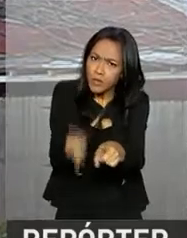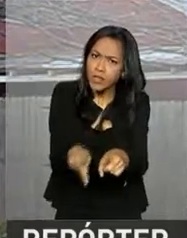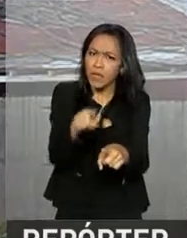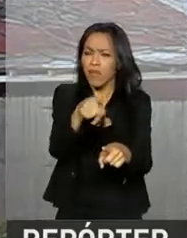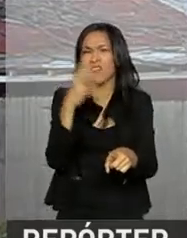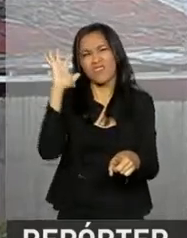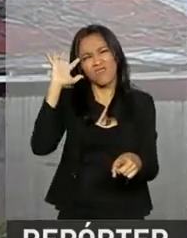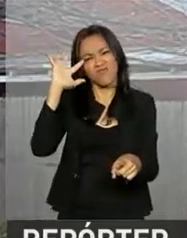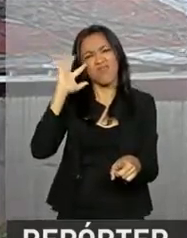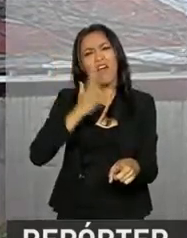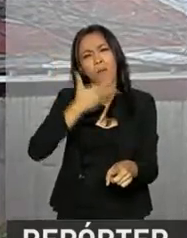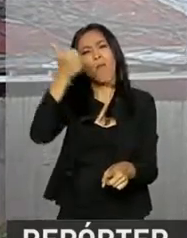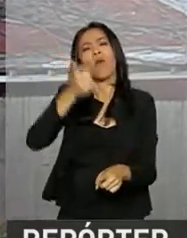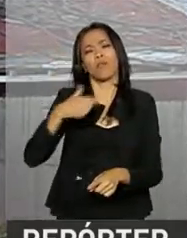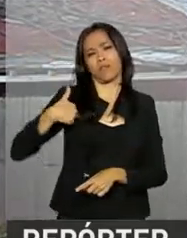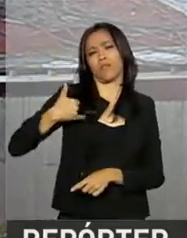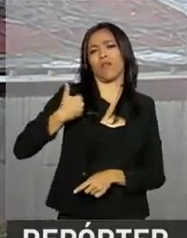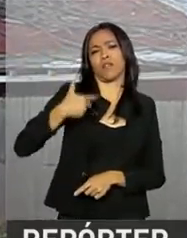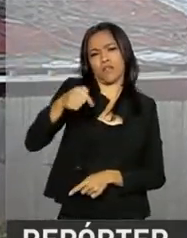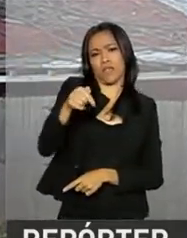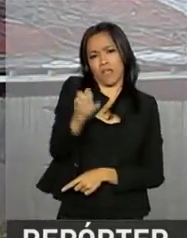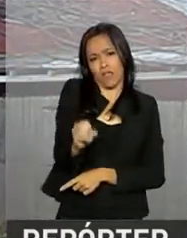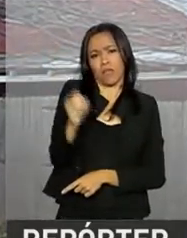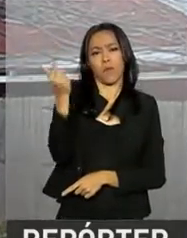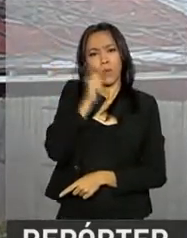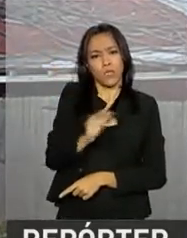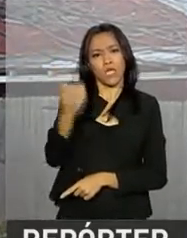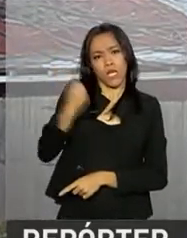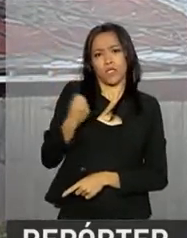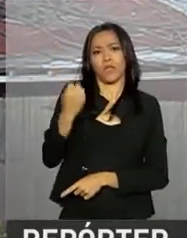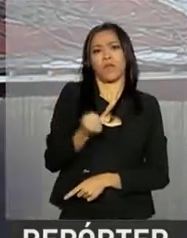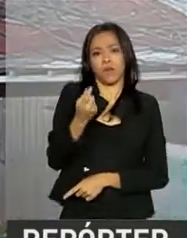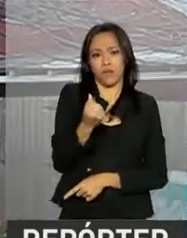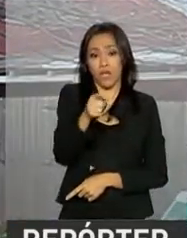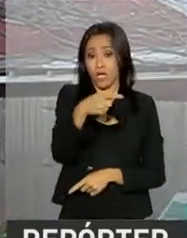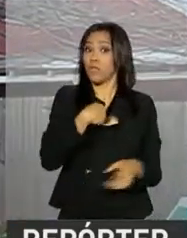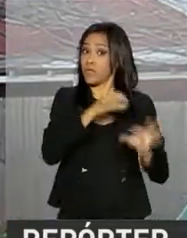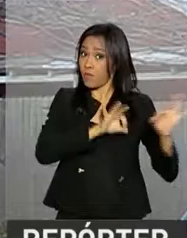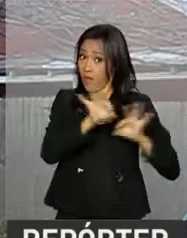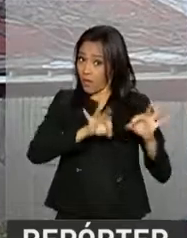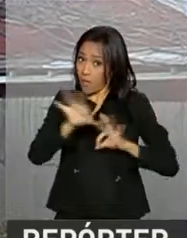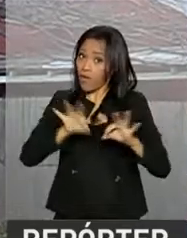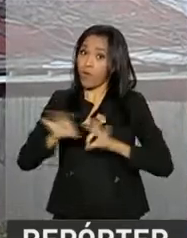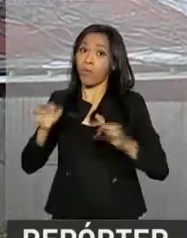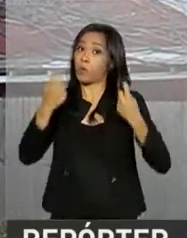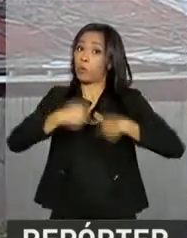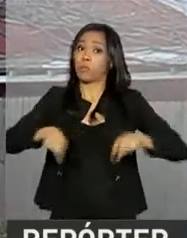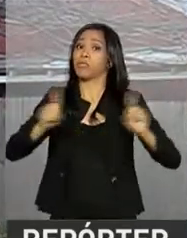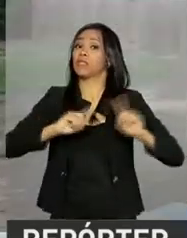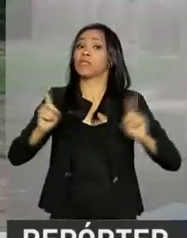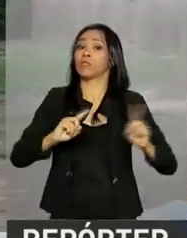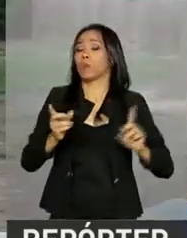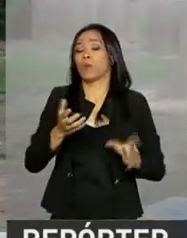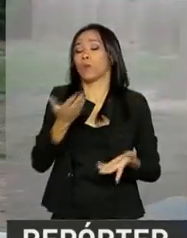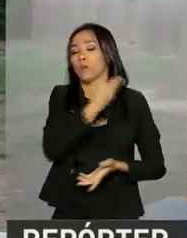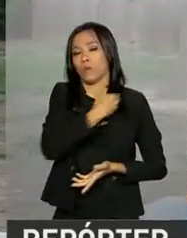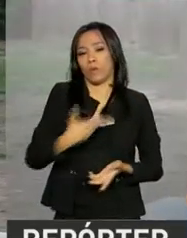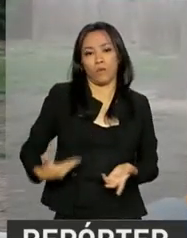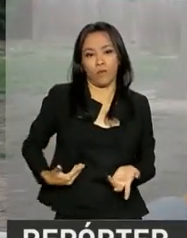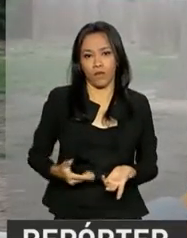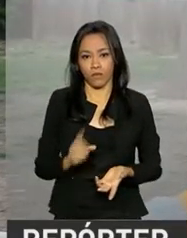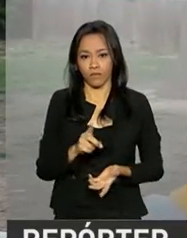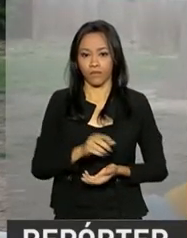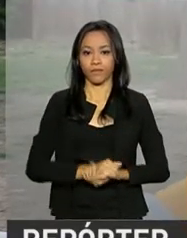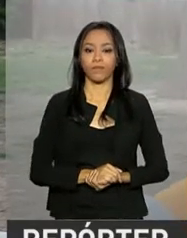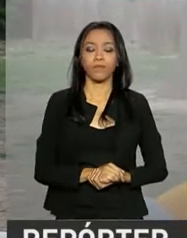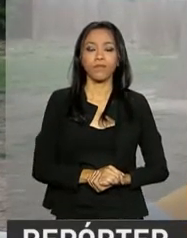esperar até os 70 para começar a receber os benefícios. Ele diz que se preparou para não precisar depender do governo.